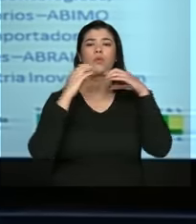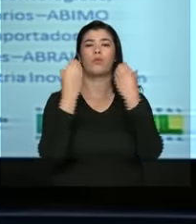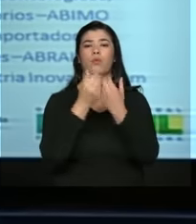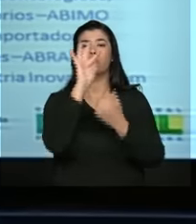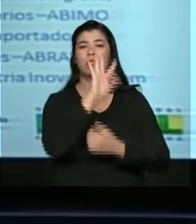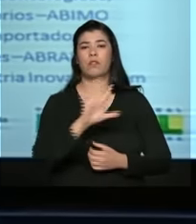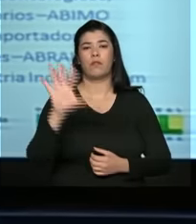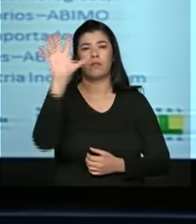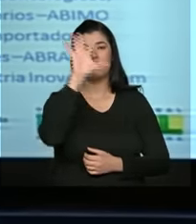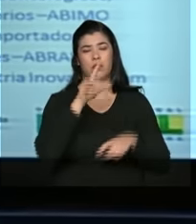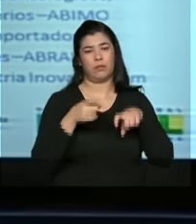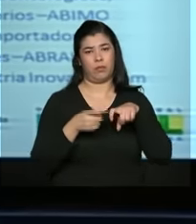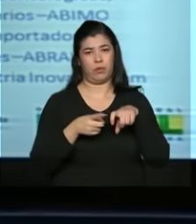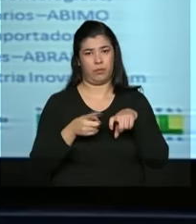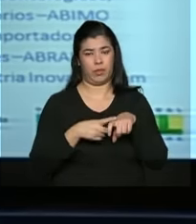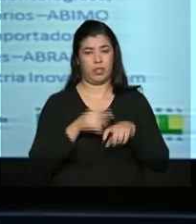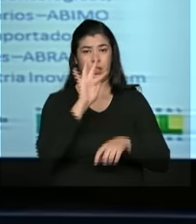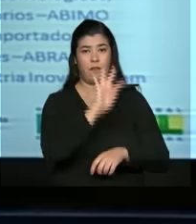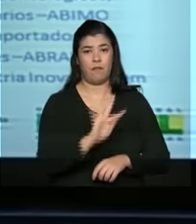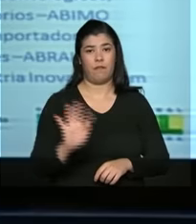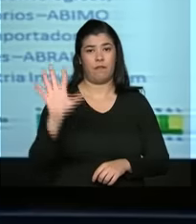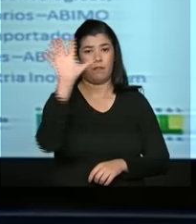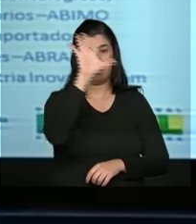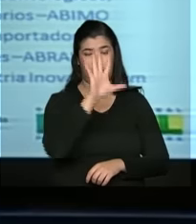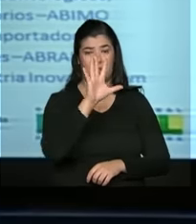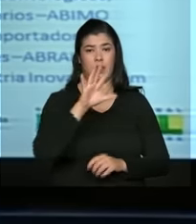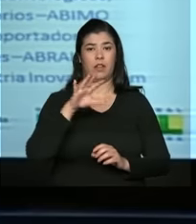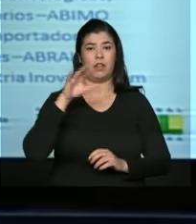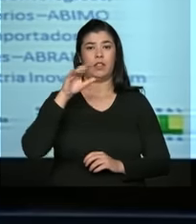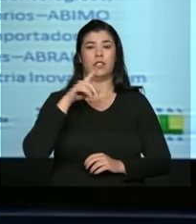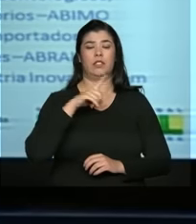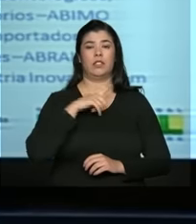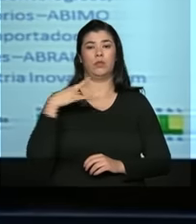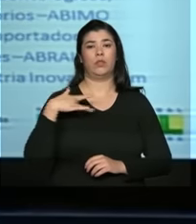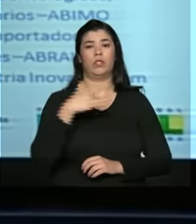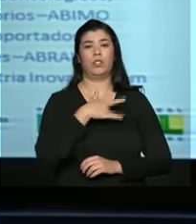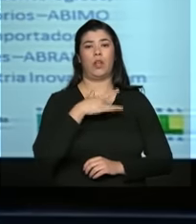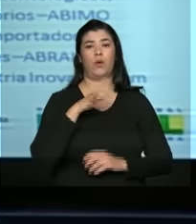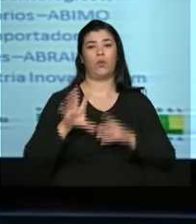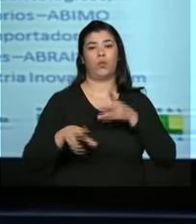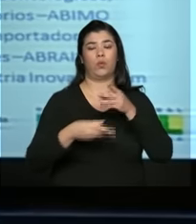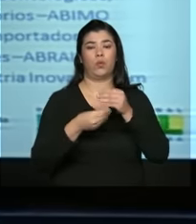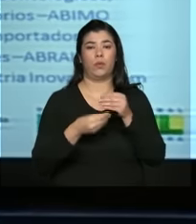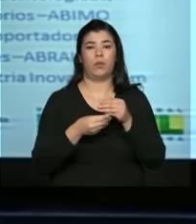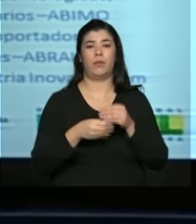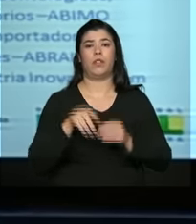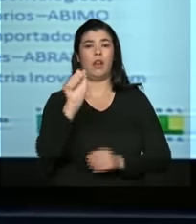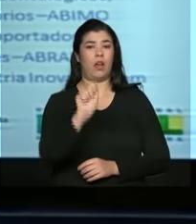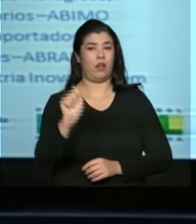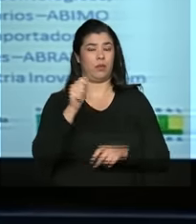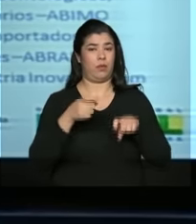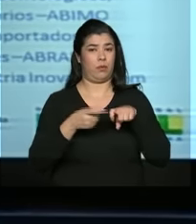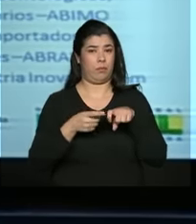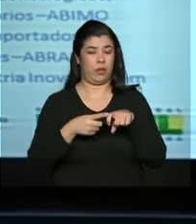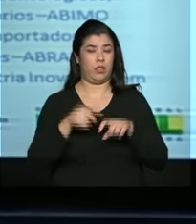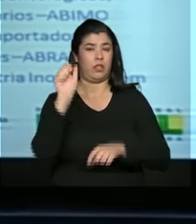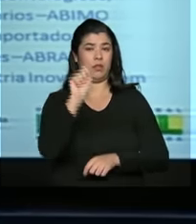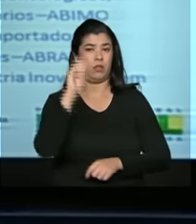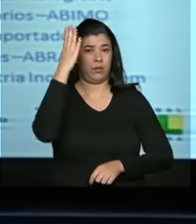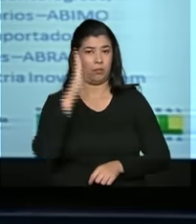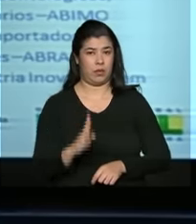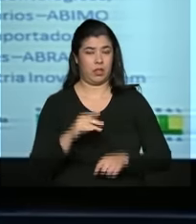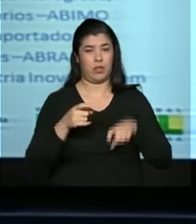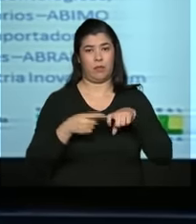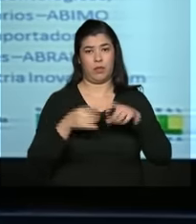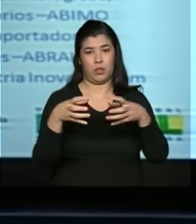Federal de Medicina a Federação Nacional de saúde suplementar a Associação Médica brasileira a Associação Brasileira de